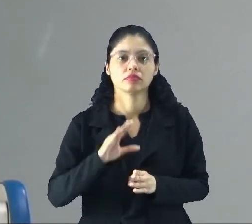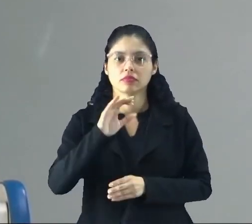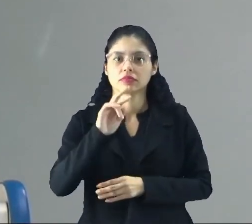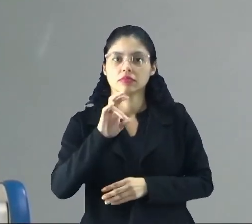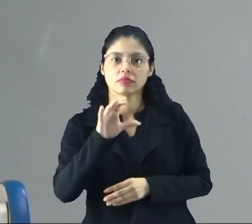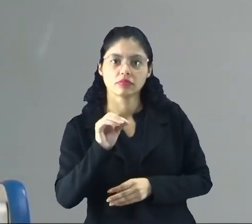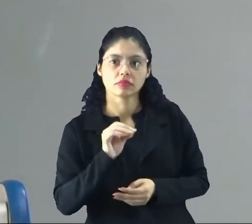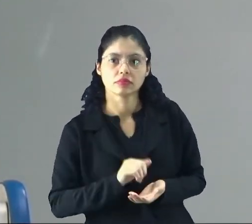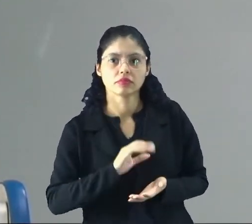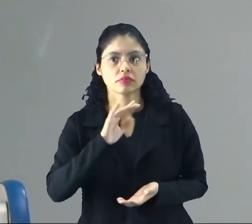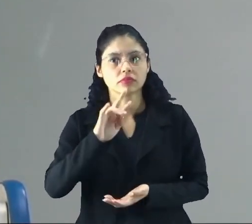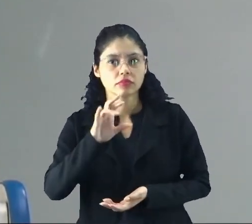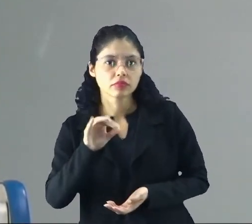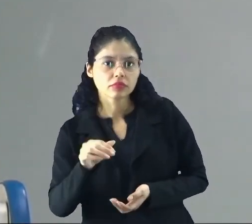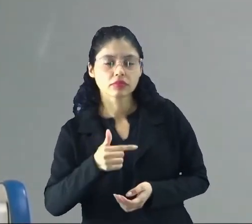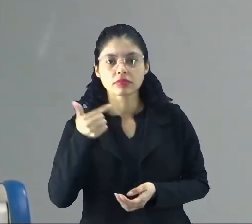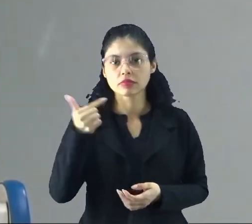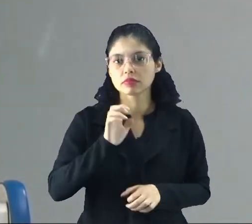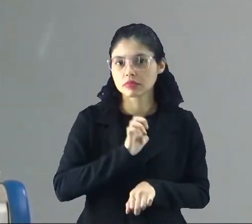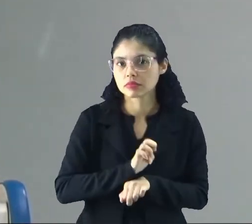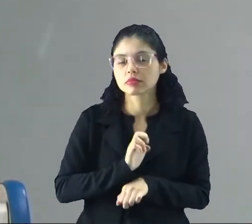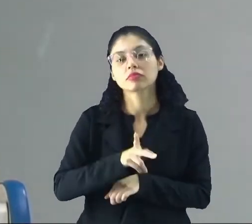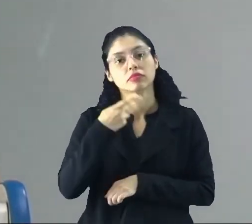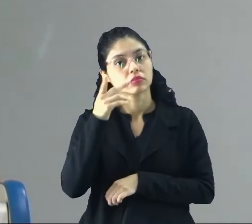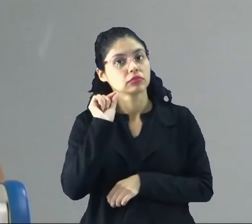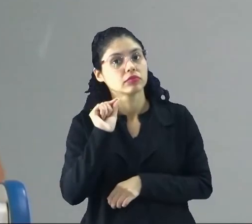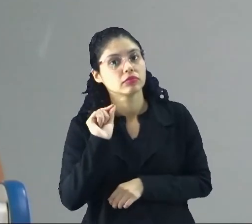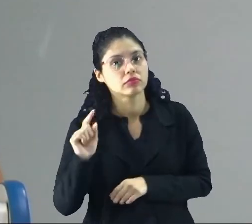Quando a gente fala de clero do segundo estado, a gente fala